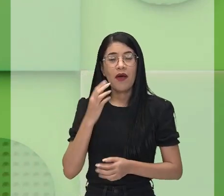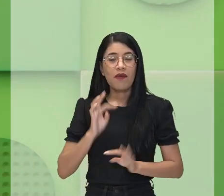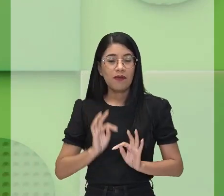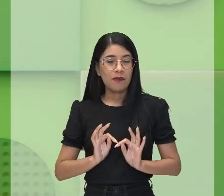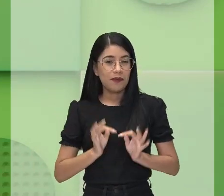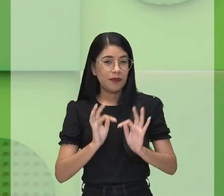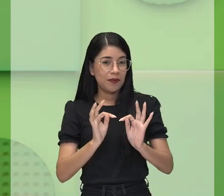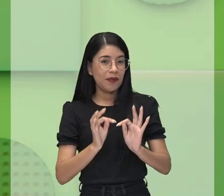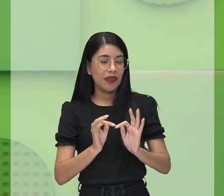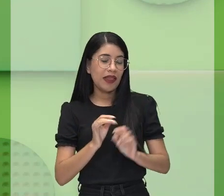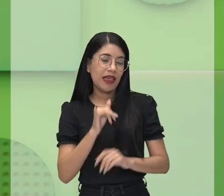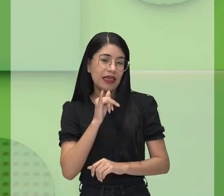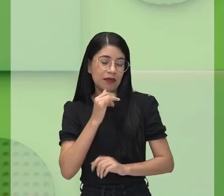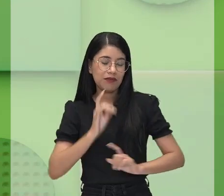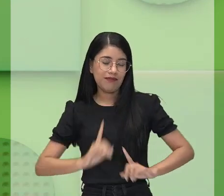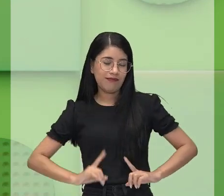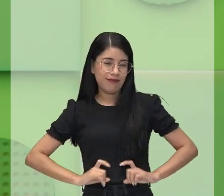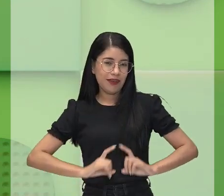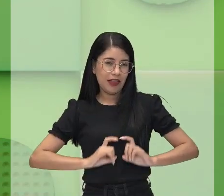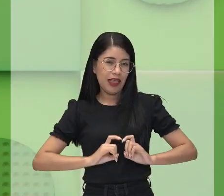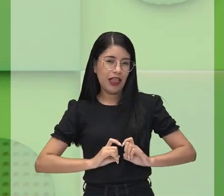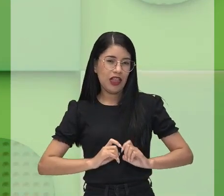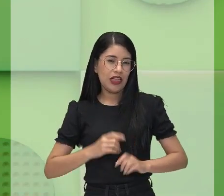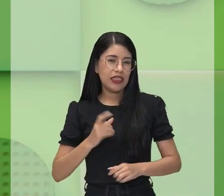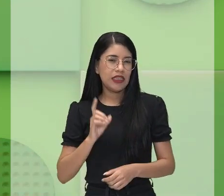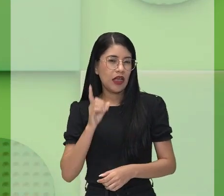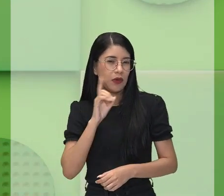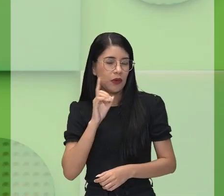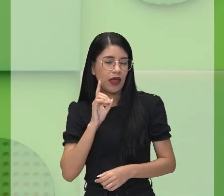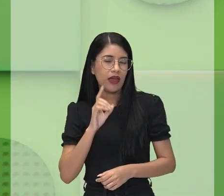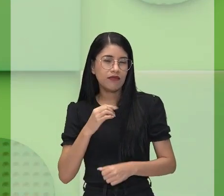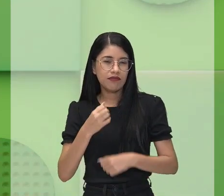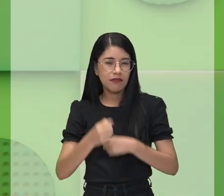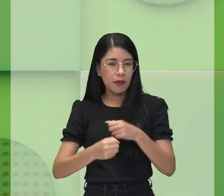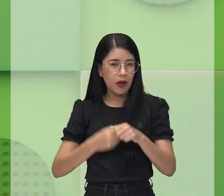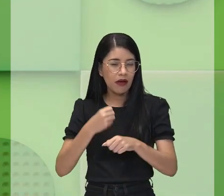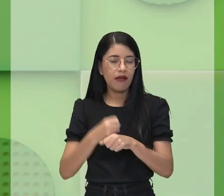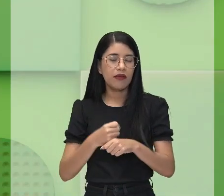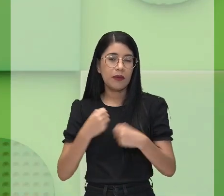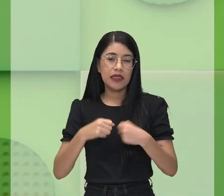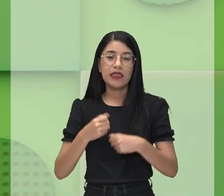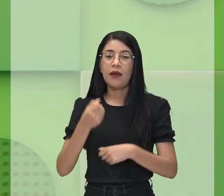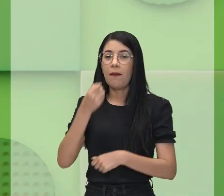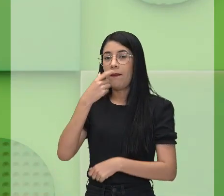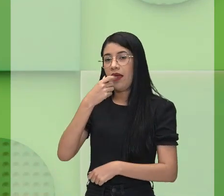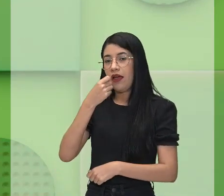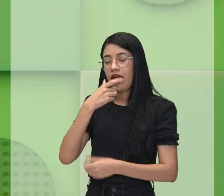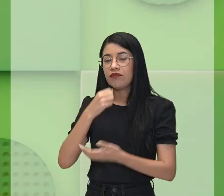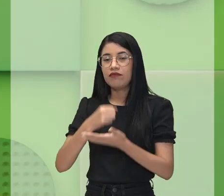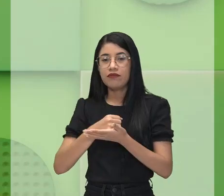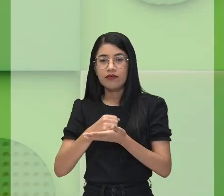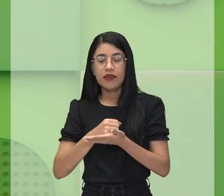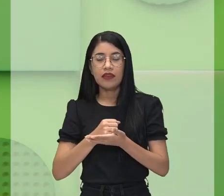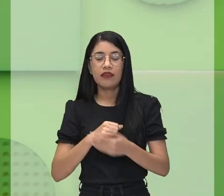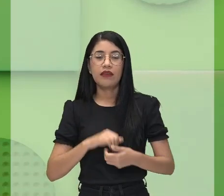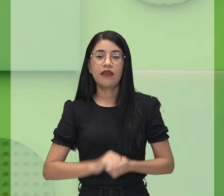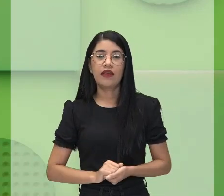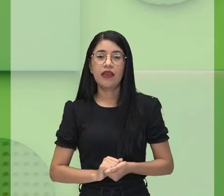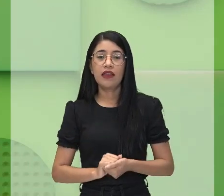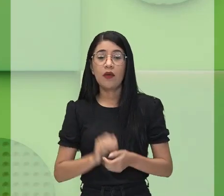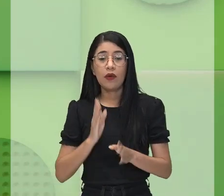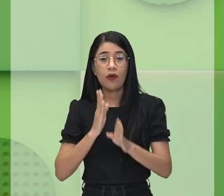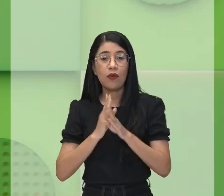tratamento, no caso, os exames periódicos e toma a medicação adequada, são os ovos do